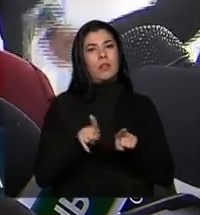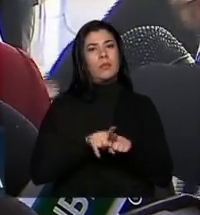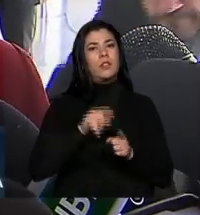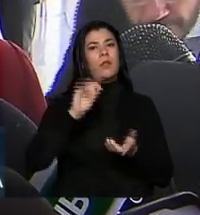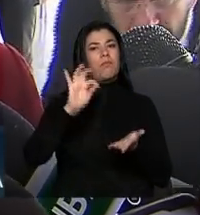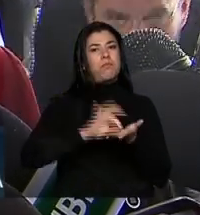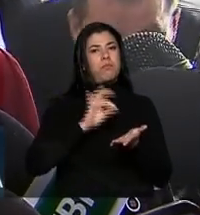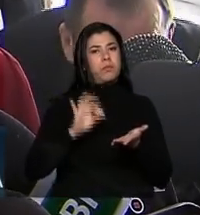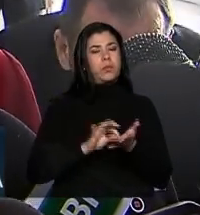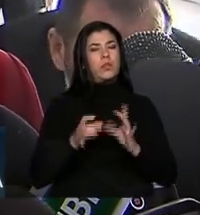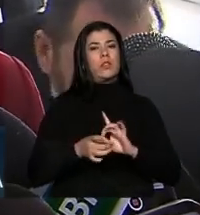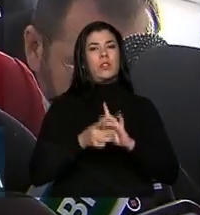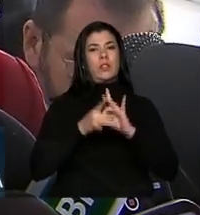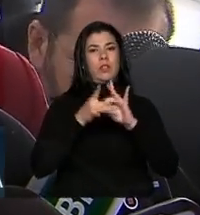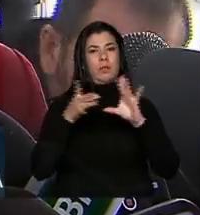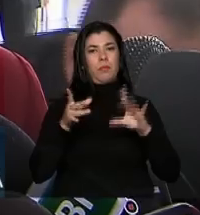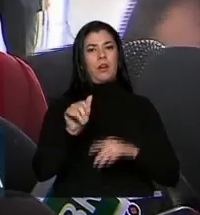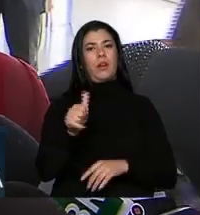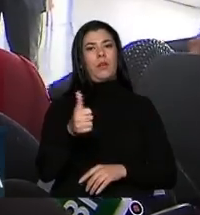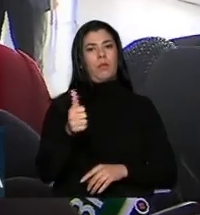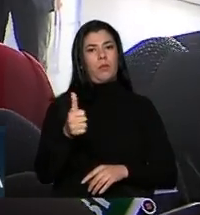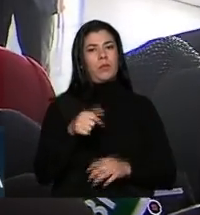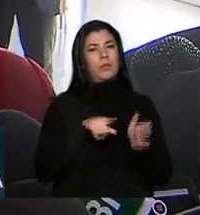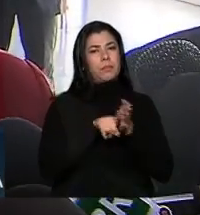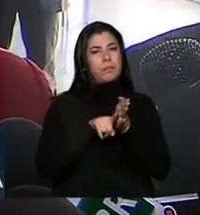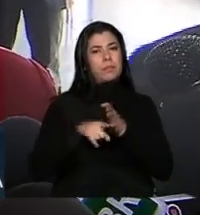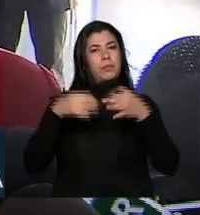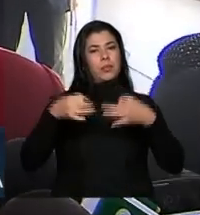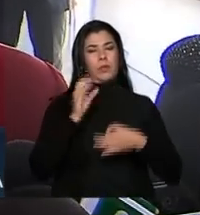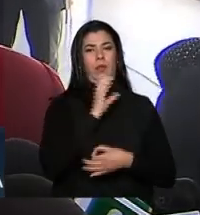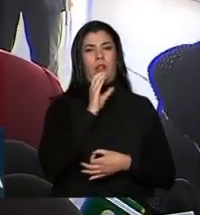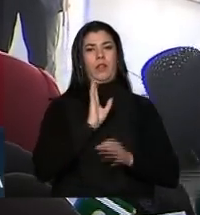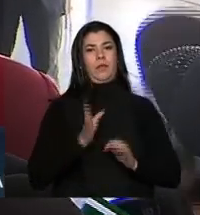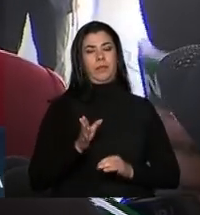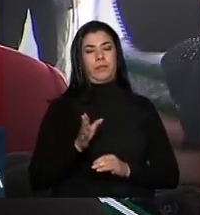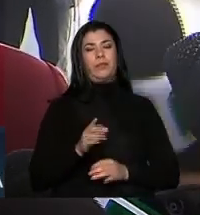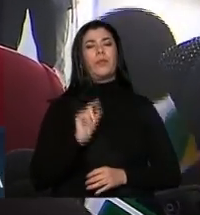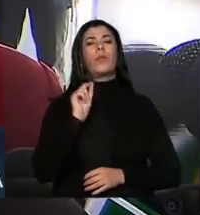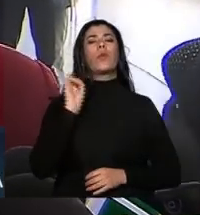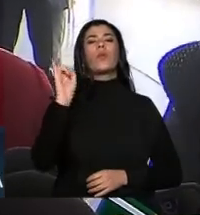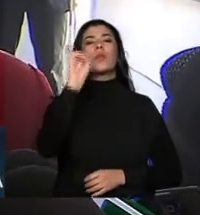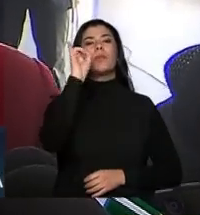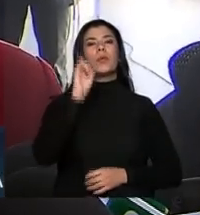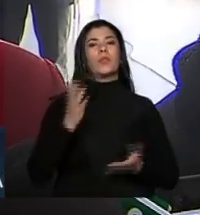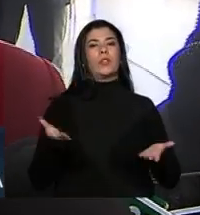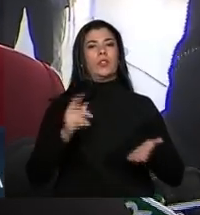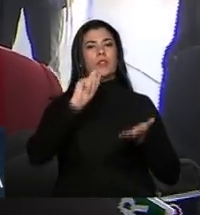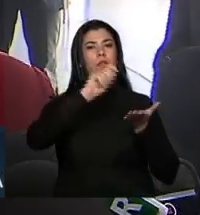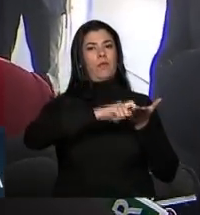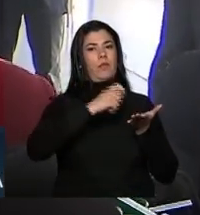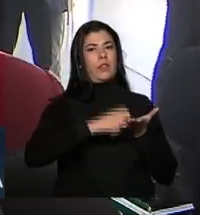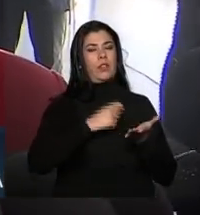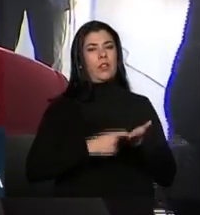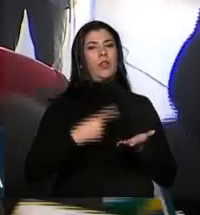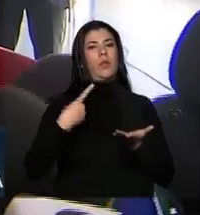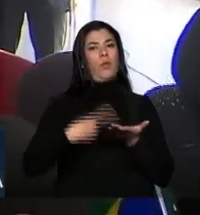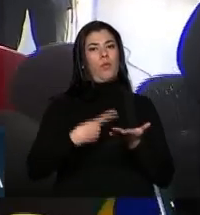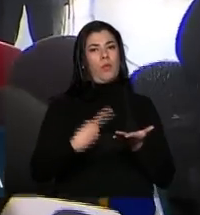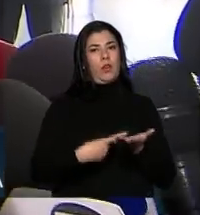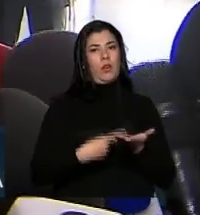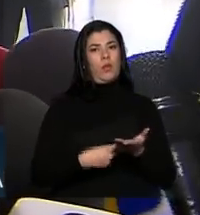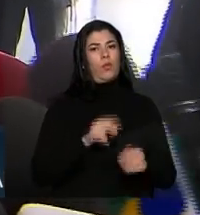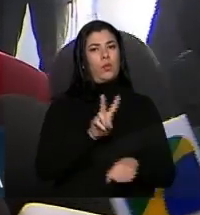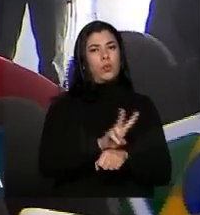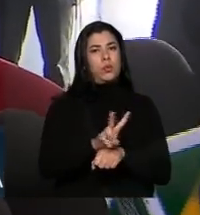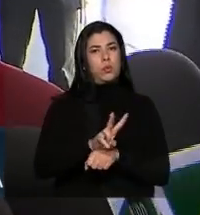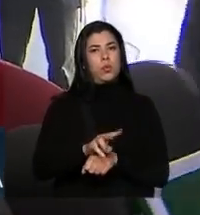vamos liberar de forma, assim, bem acelerada. O que é importante? Foi assinado esse acordo sanitário.